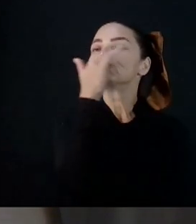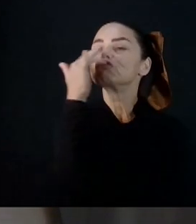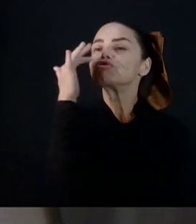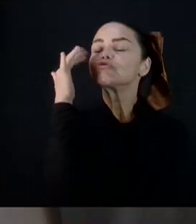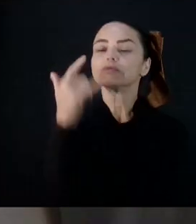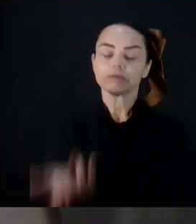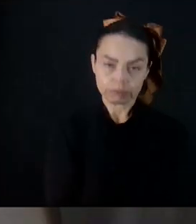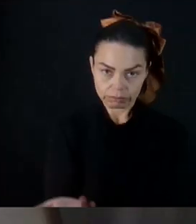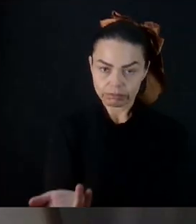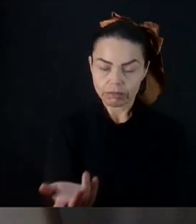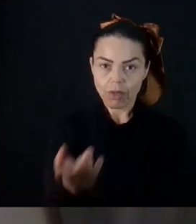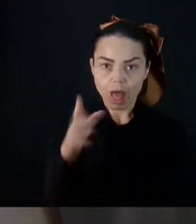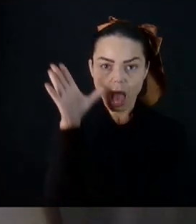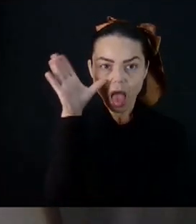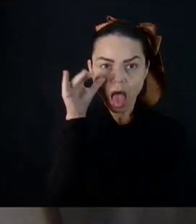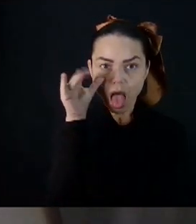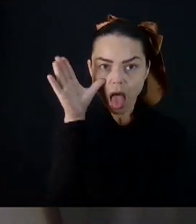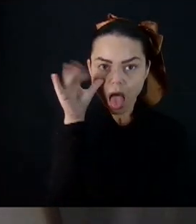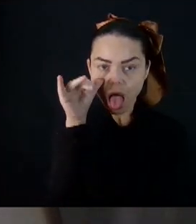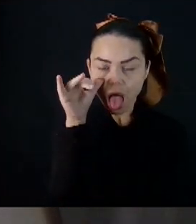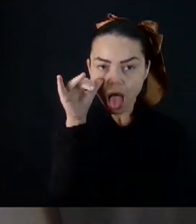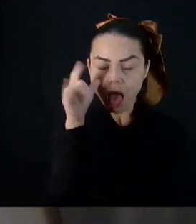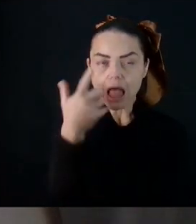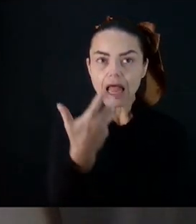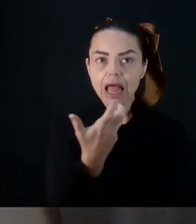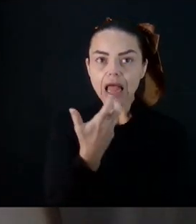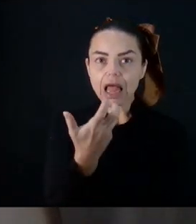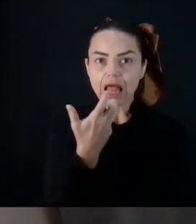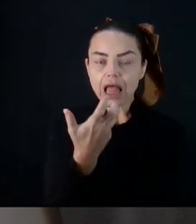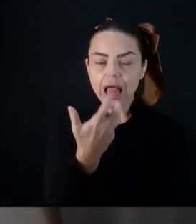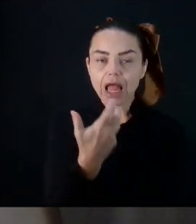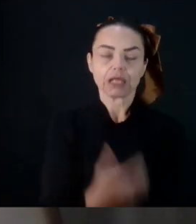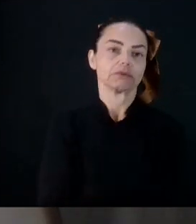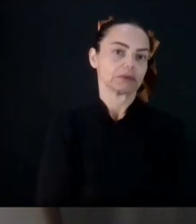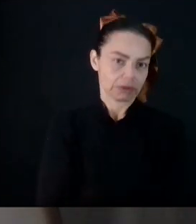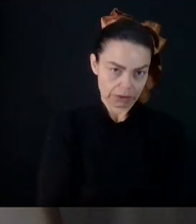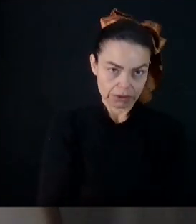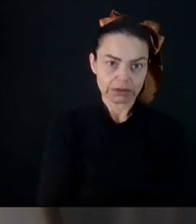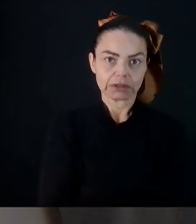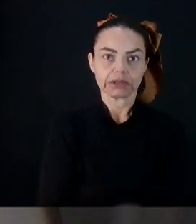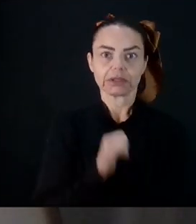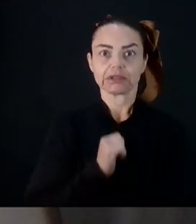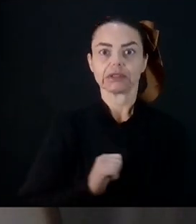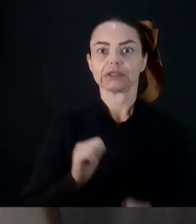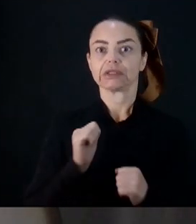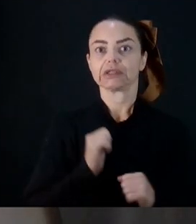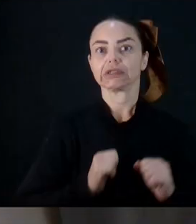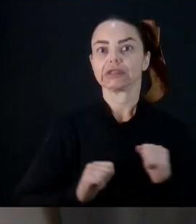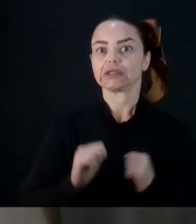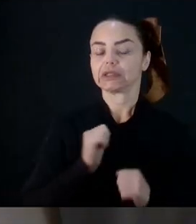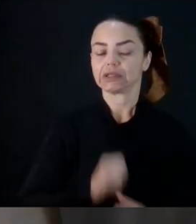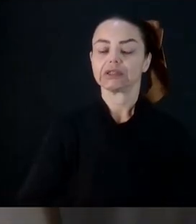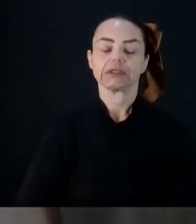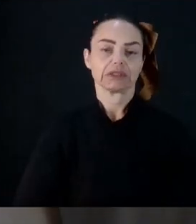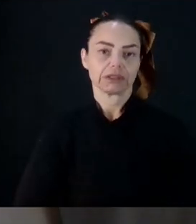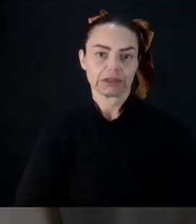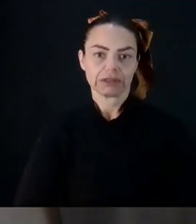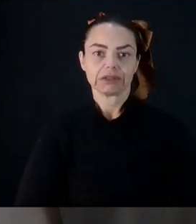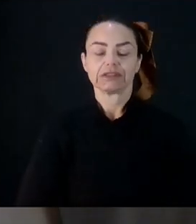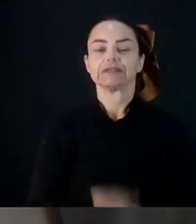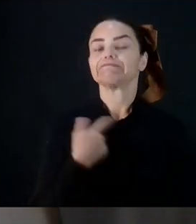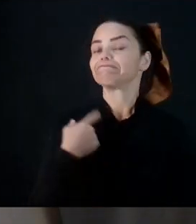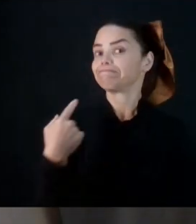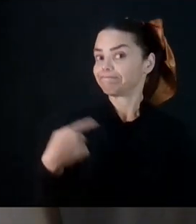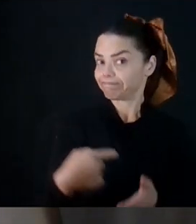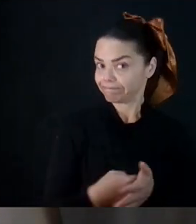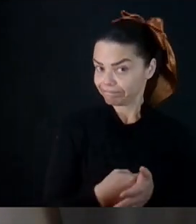essa curiosidade, gera esse estímulo, quero isso, quero aquilo. Então, assim, aí o meu questionamento será